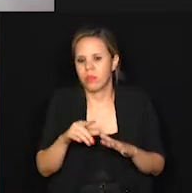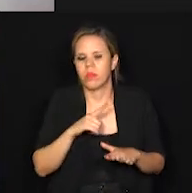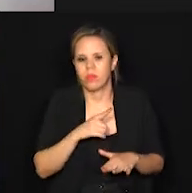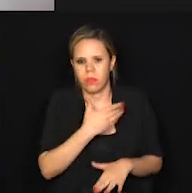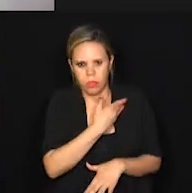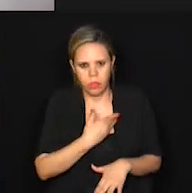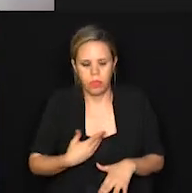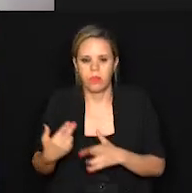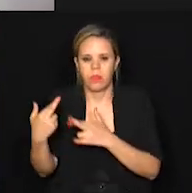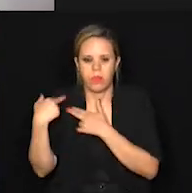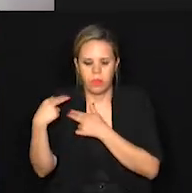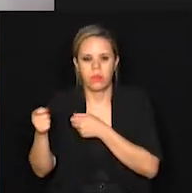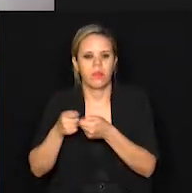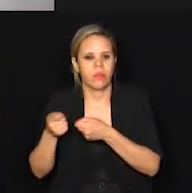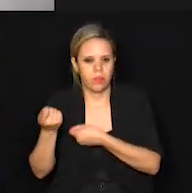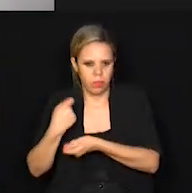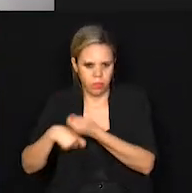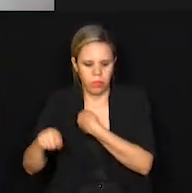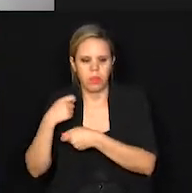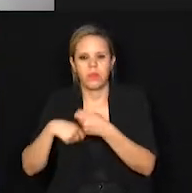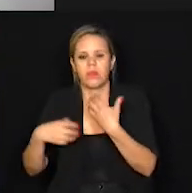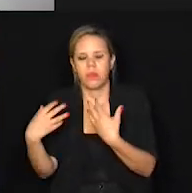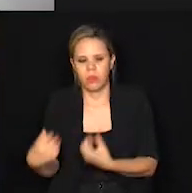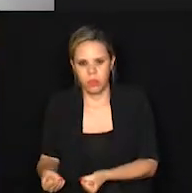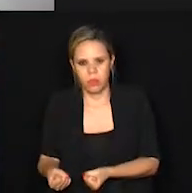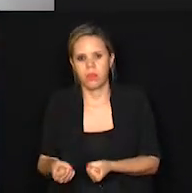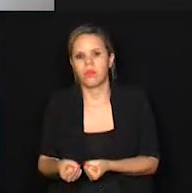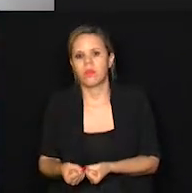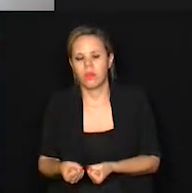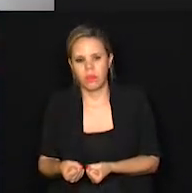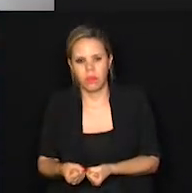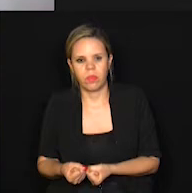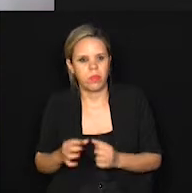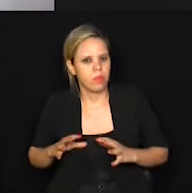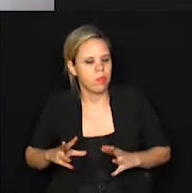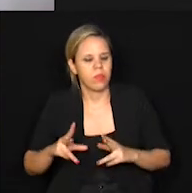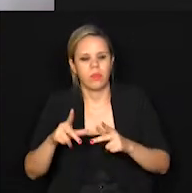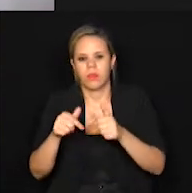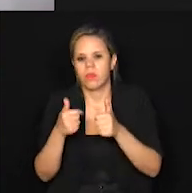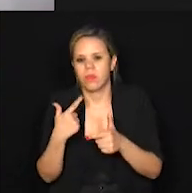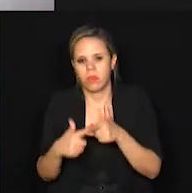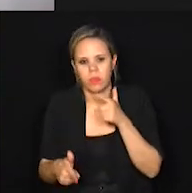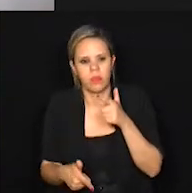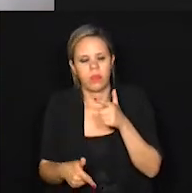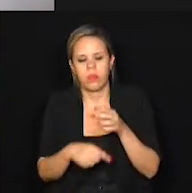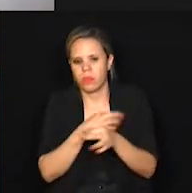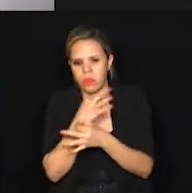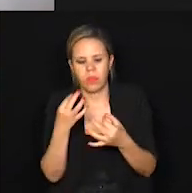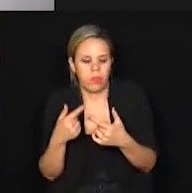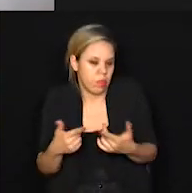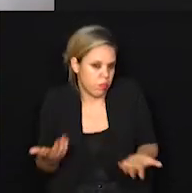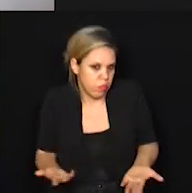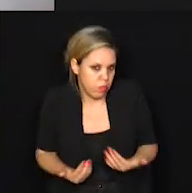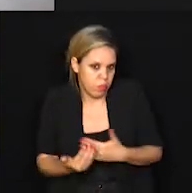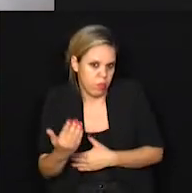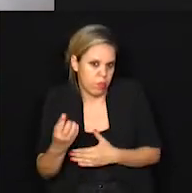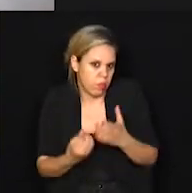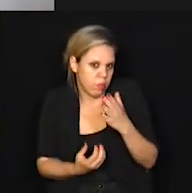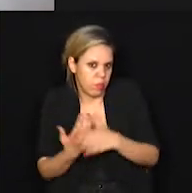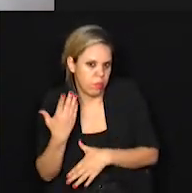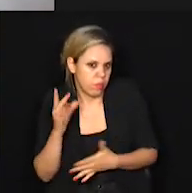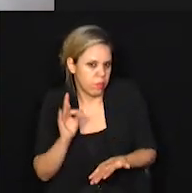para governar e assumir também os ônus, os bônus e tudo que vier pela frente. E agora não dá